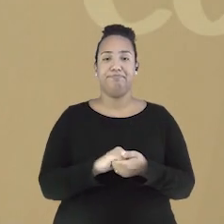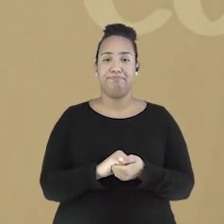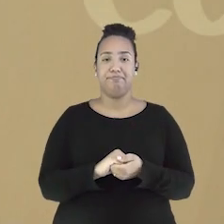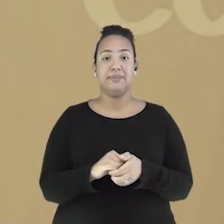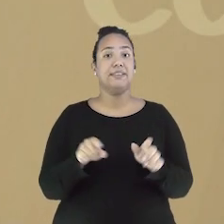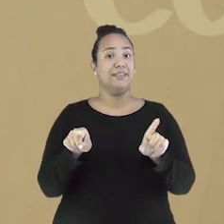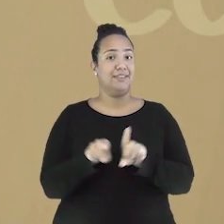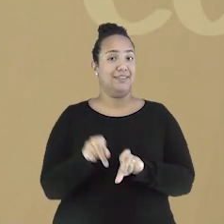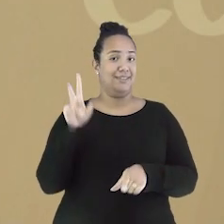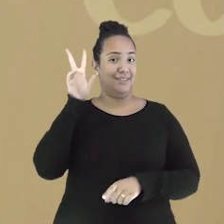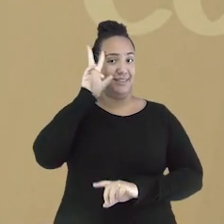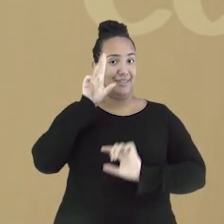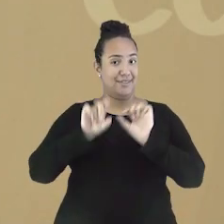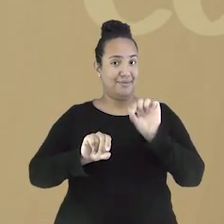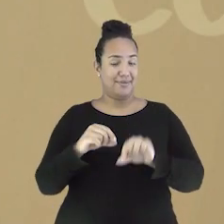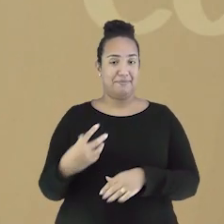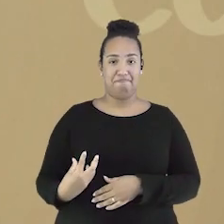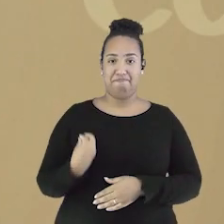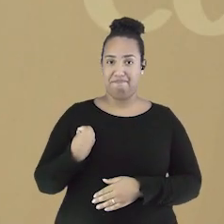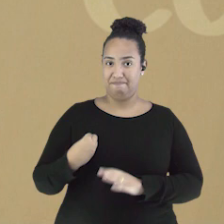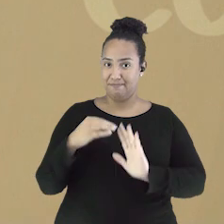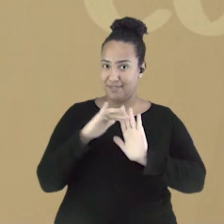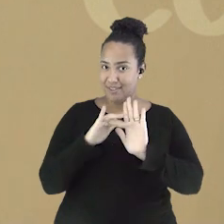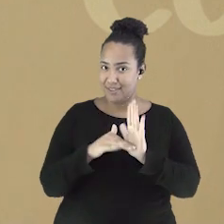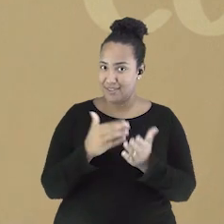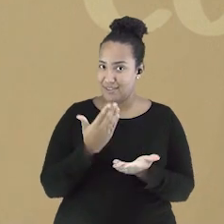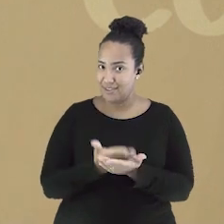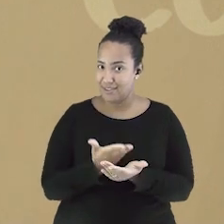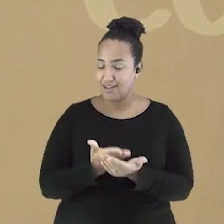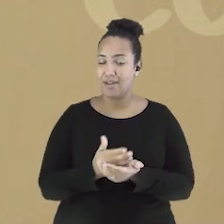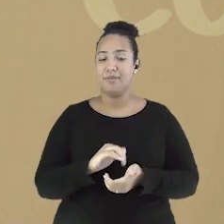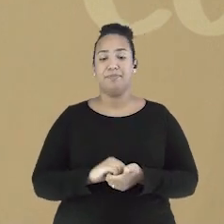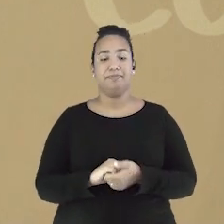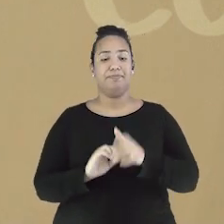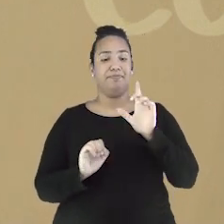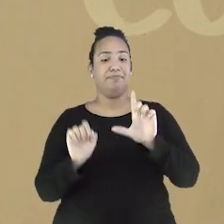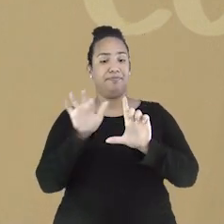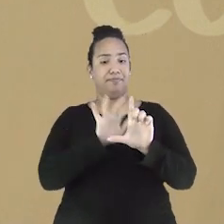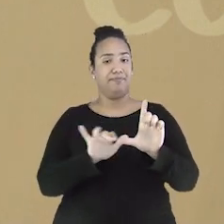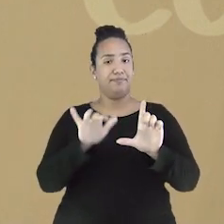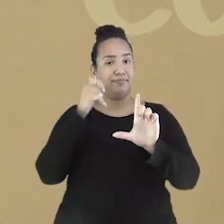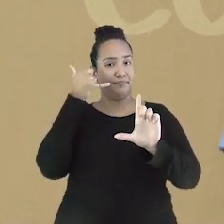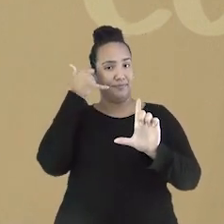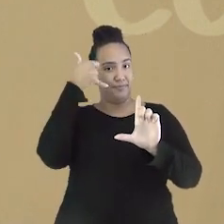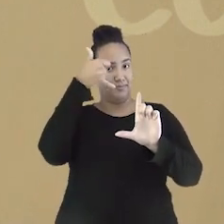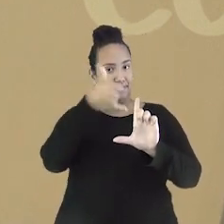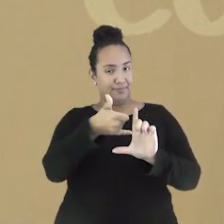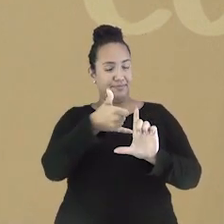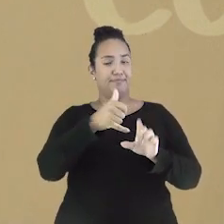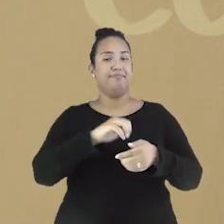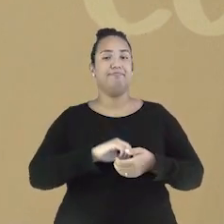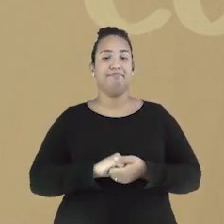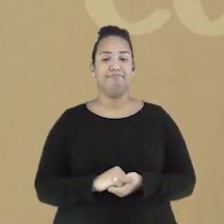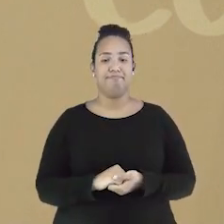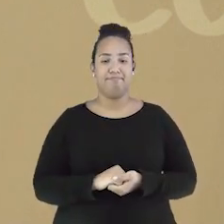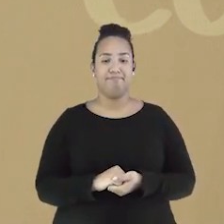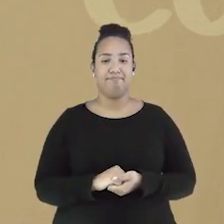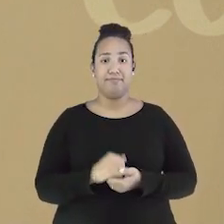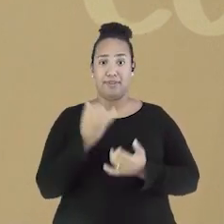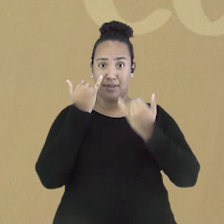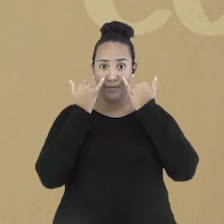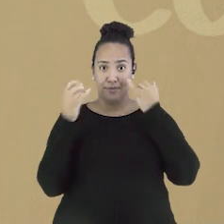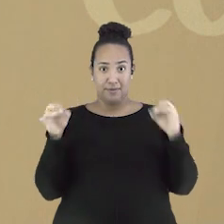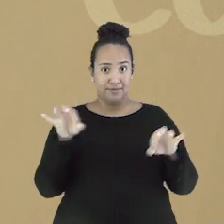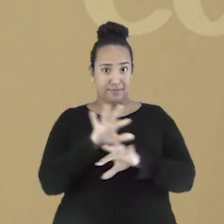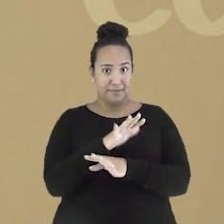e não se esqueçam de marcar a presença na aula de hoje, hein? É só apontar o seu celular para o QR Code que está aparecendo aí na sua tela.